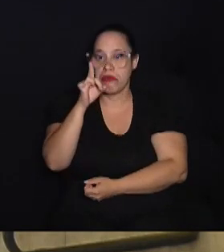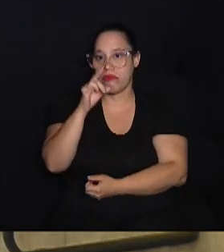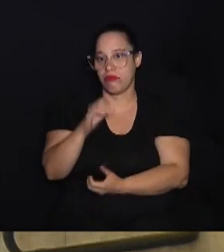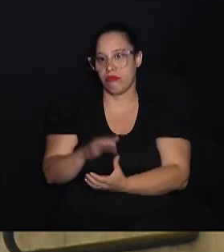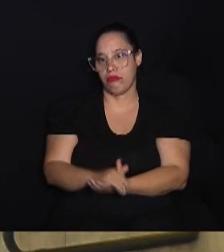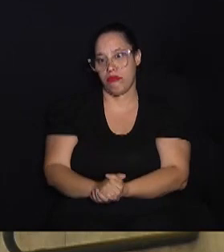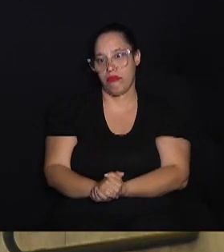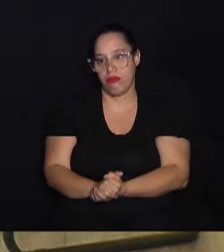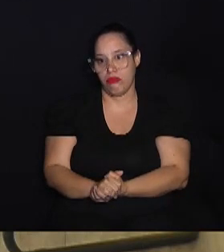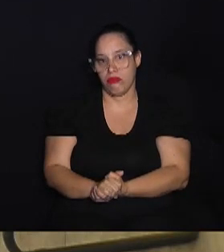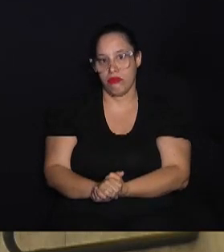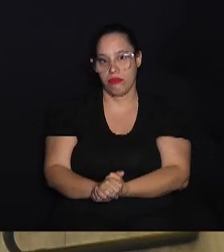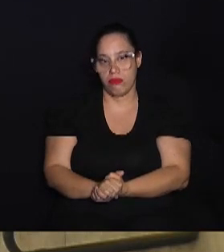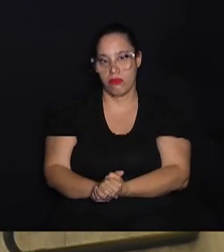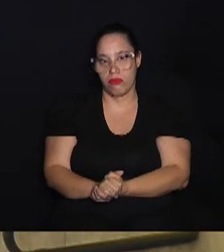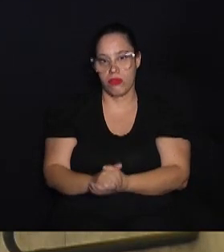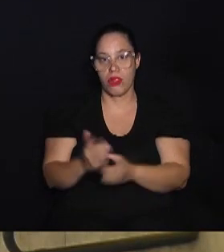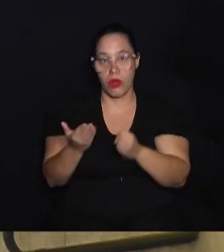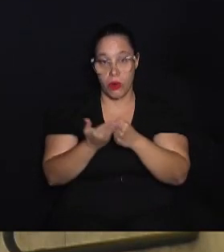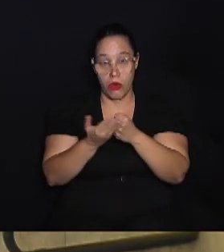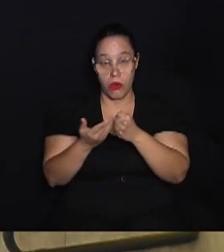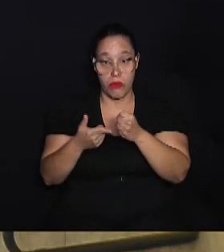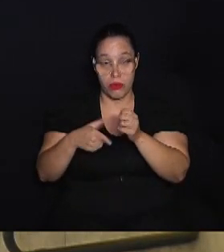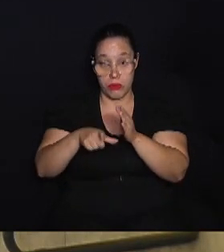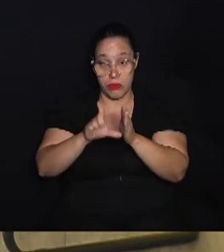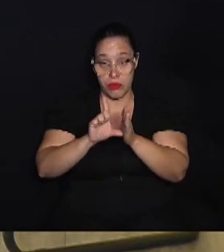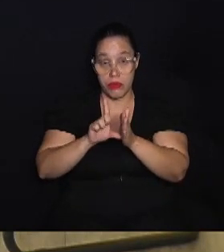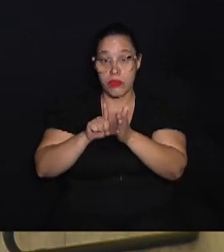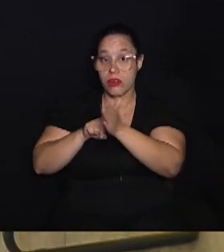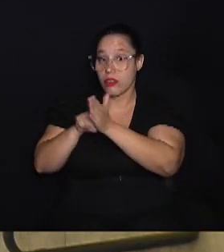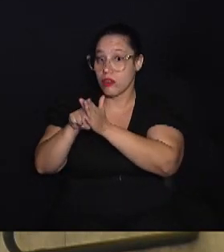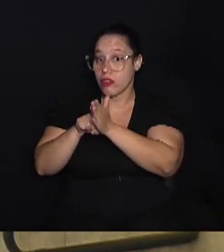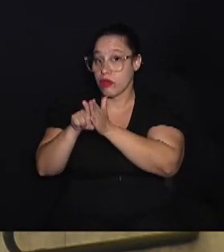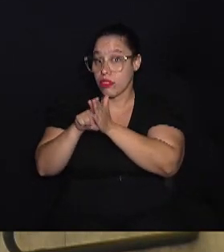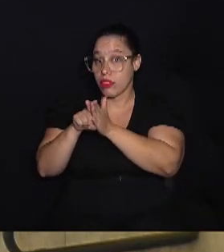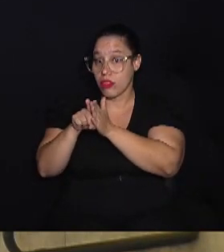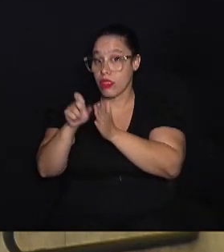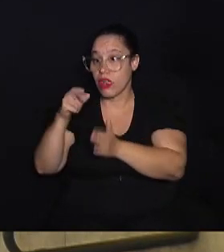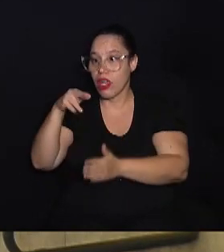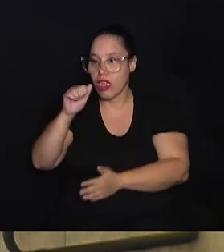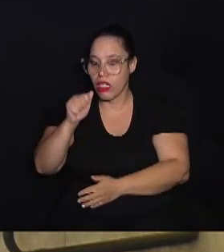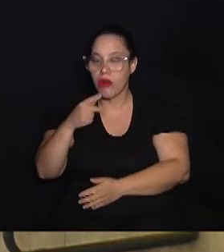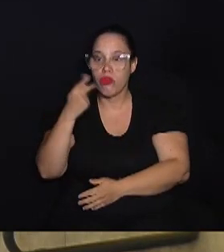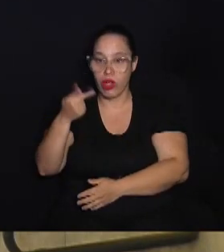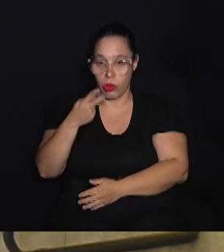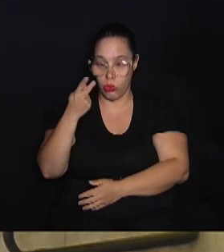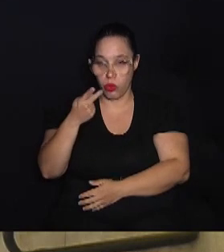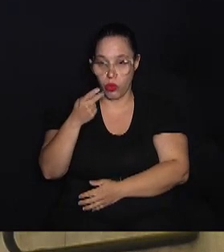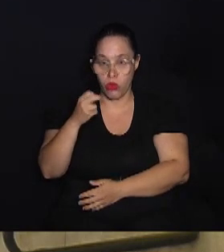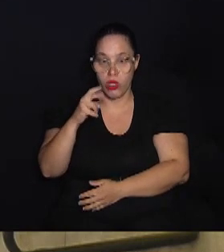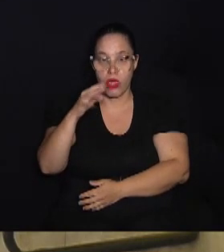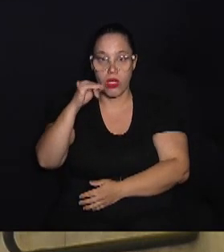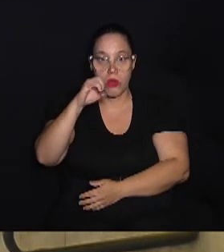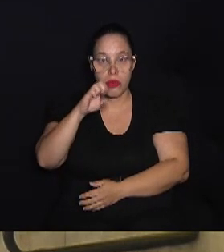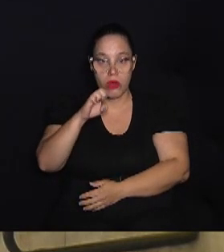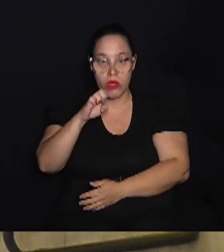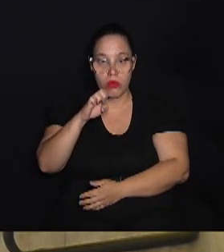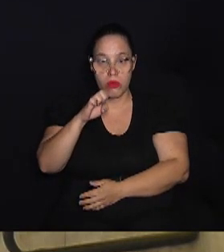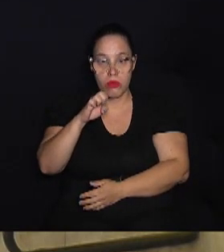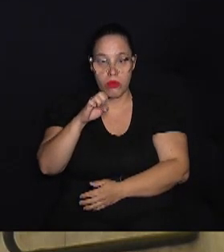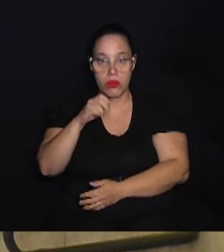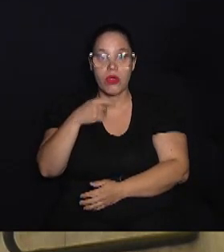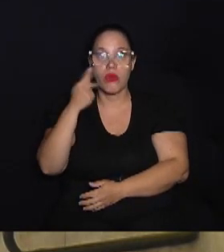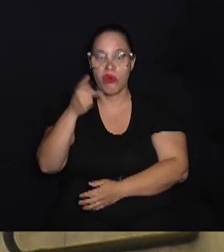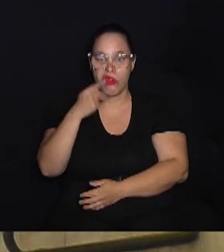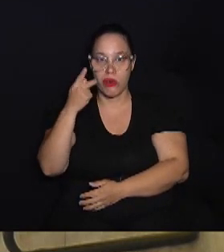Isso. Eu deixei no bloco anterior, olha aí uma pergunta que a Ana falou, a Simone também falou,